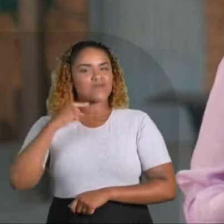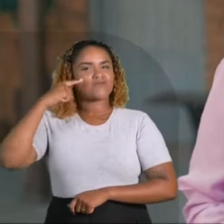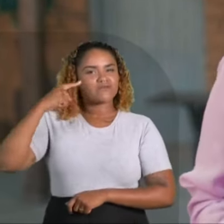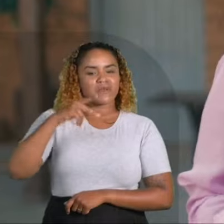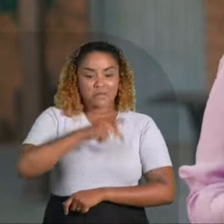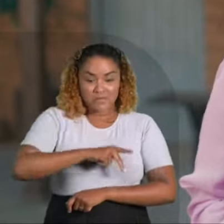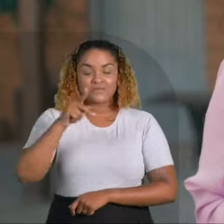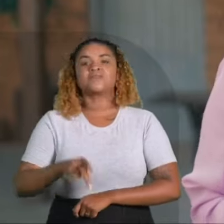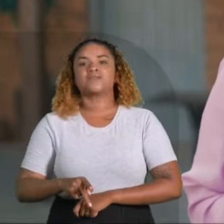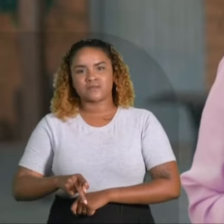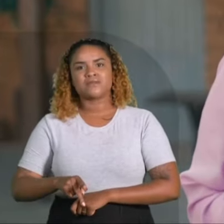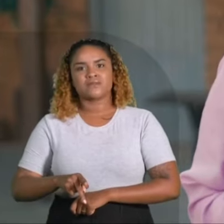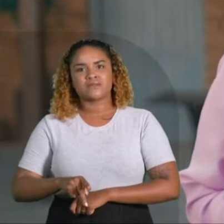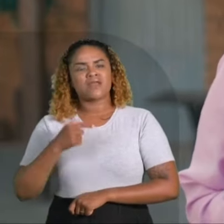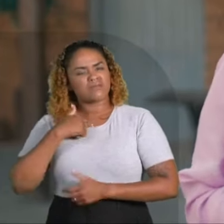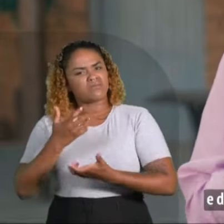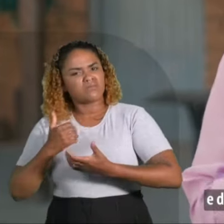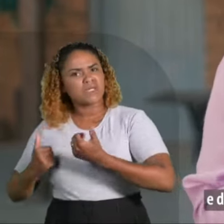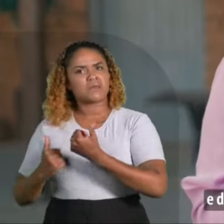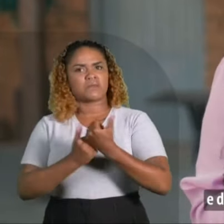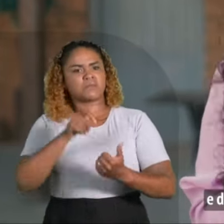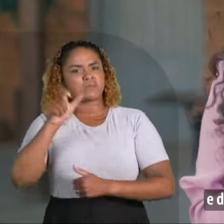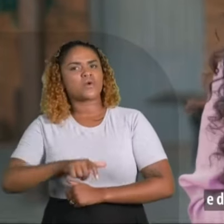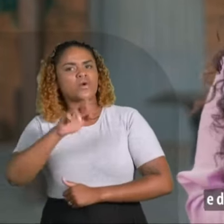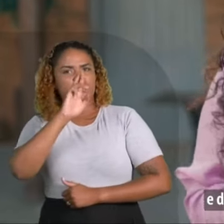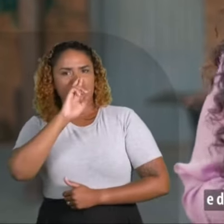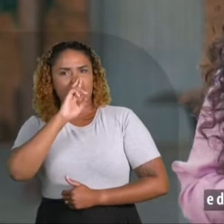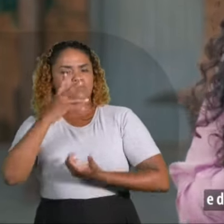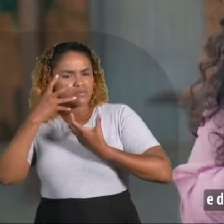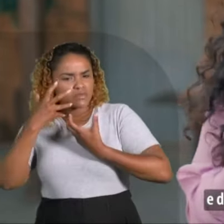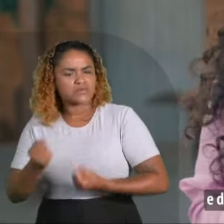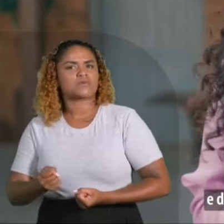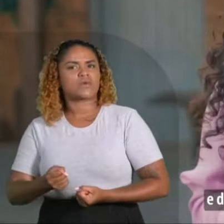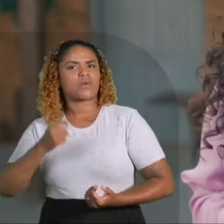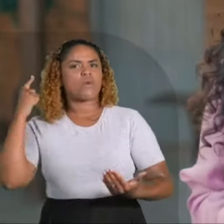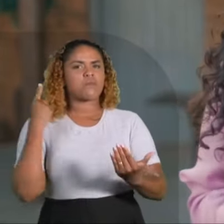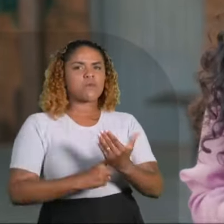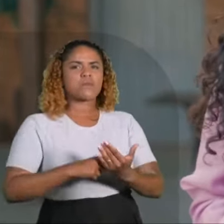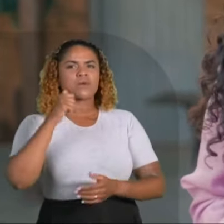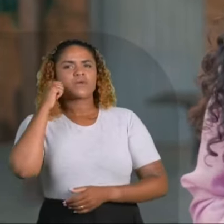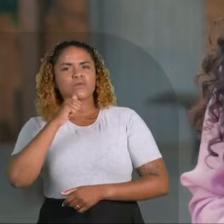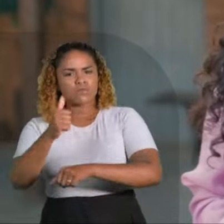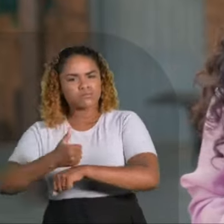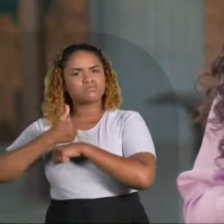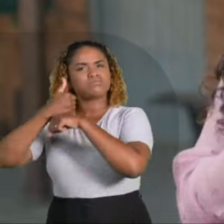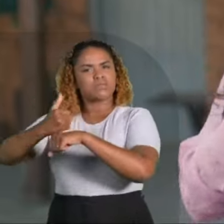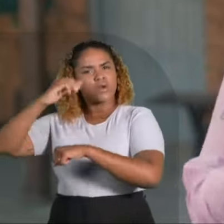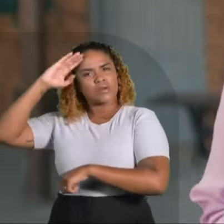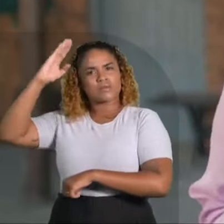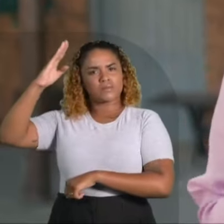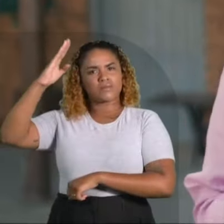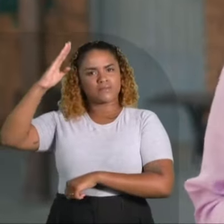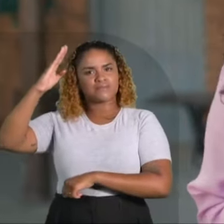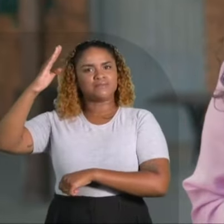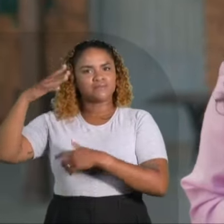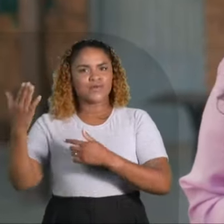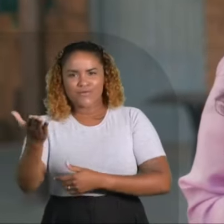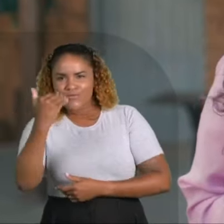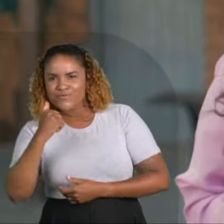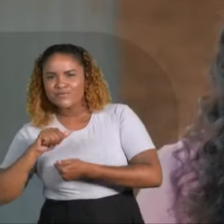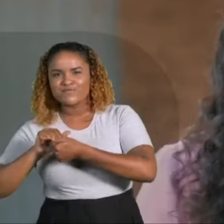mãe, mulher, advogada e professora e decidi apoiar Rogério porque ele assumiu conosco o compromisso de colocar as mulheres no centro